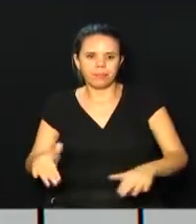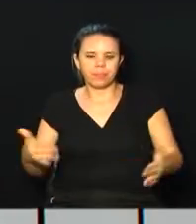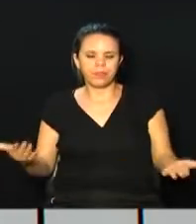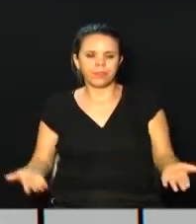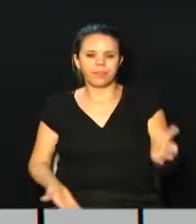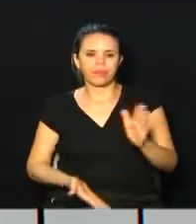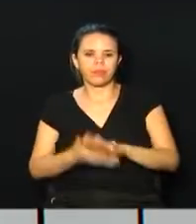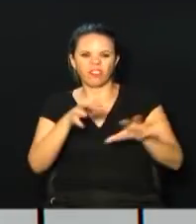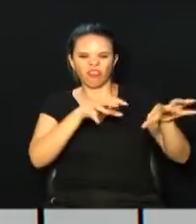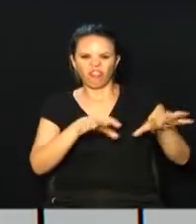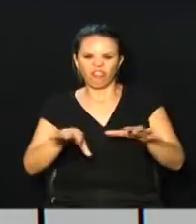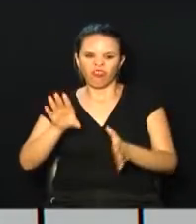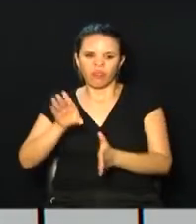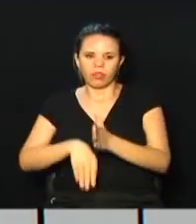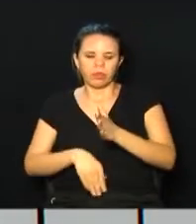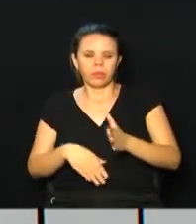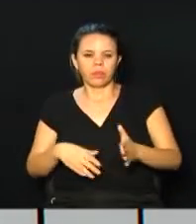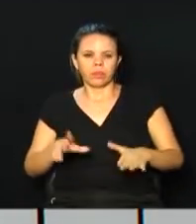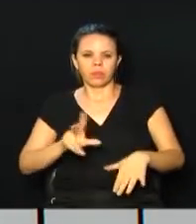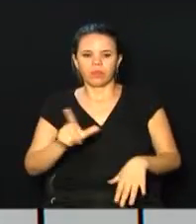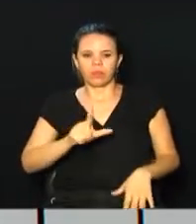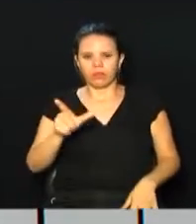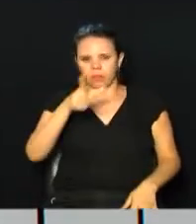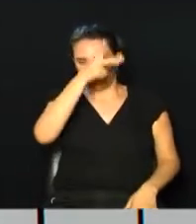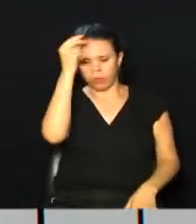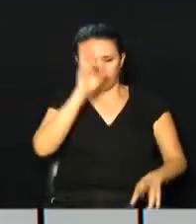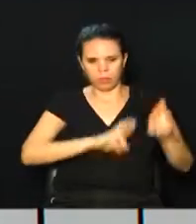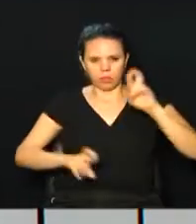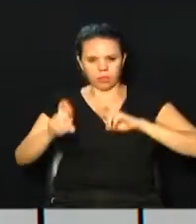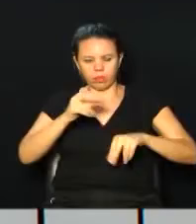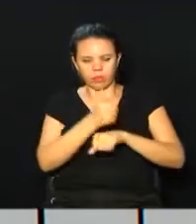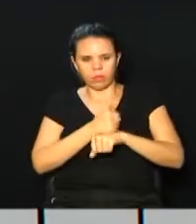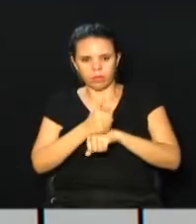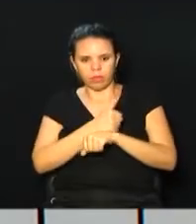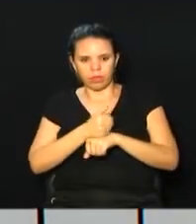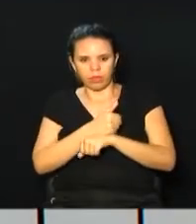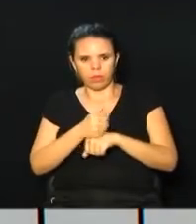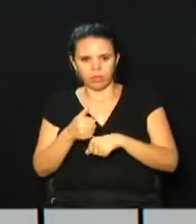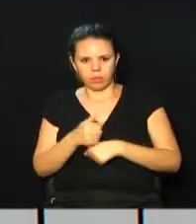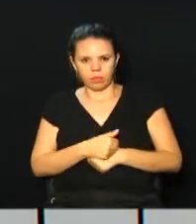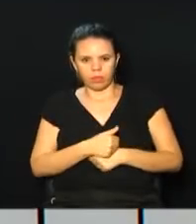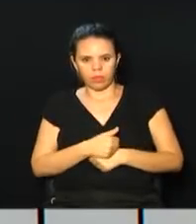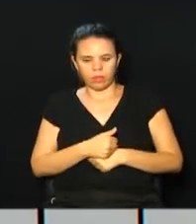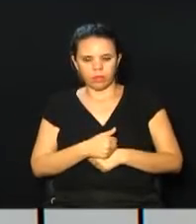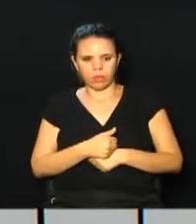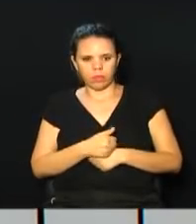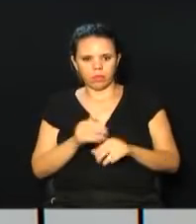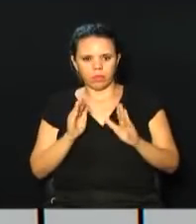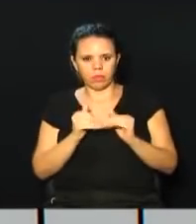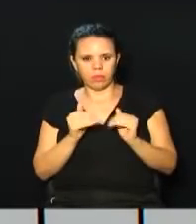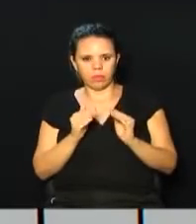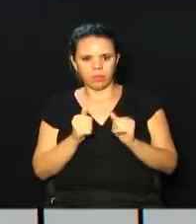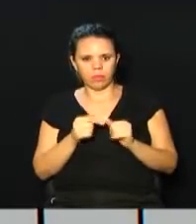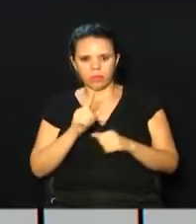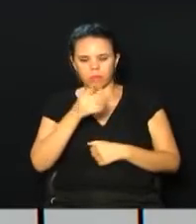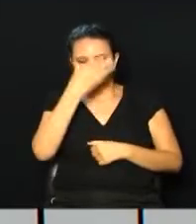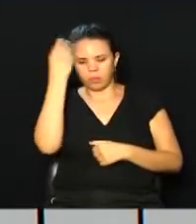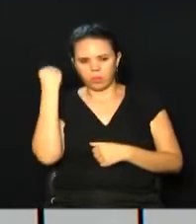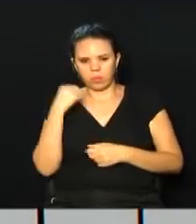que a prefeitura está monitorando as suas equipes, mas a gente acaba recebendo essas solicitações, olha, não esqueça